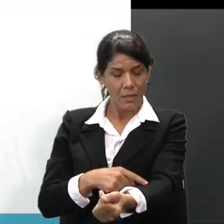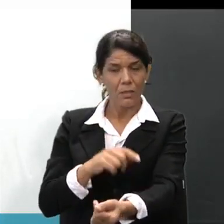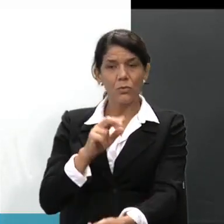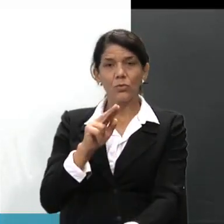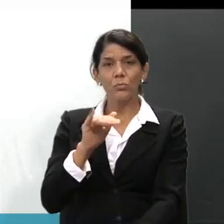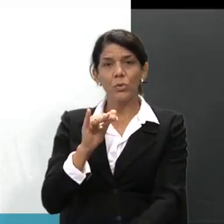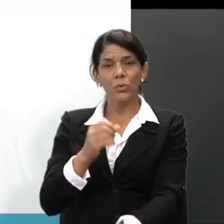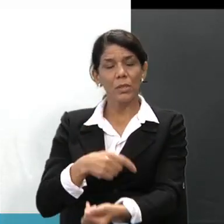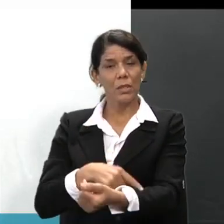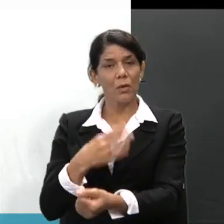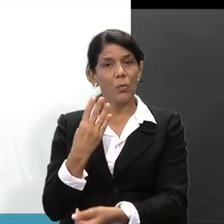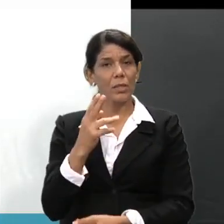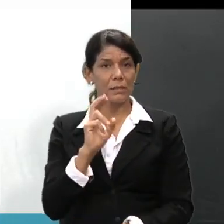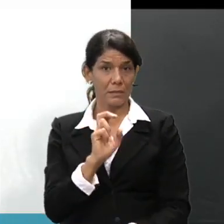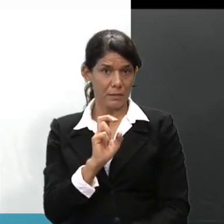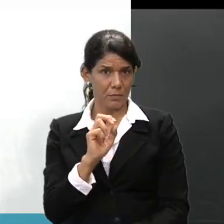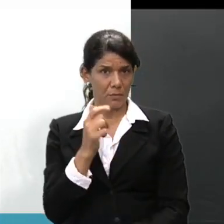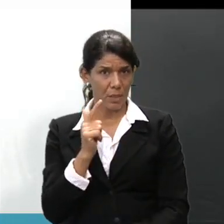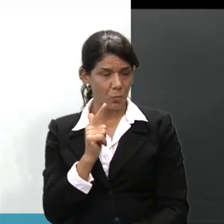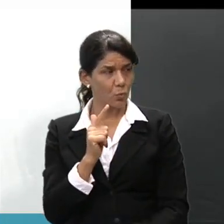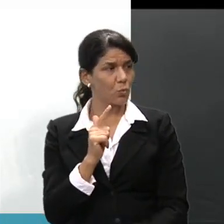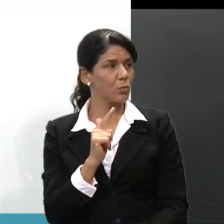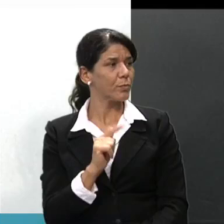graus. Na